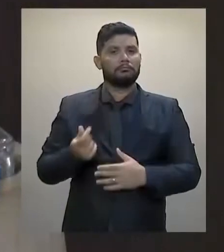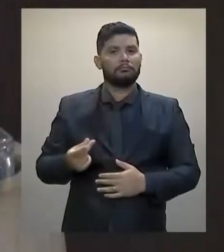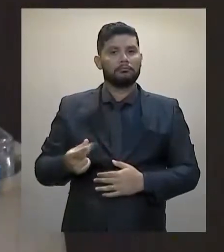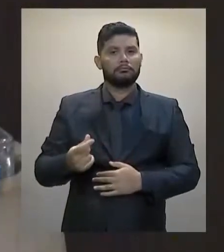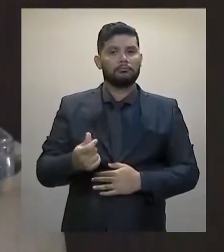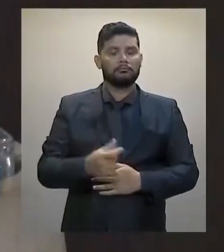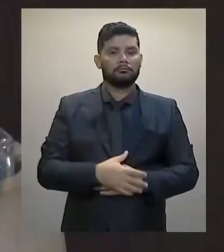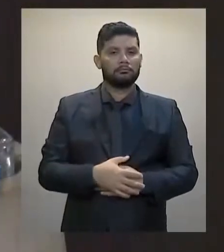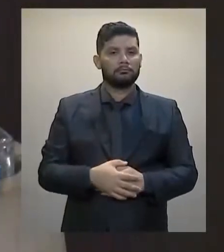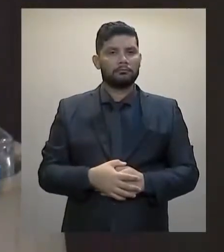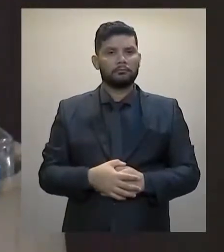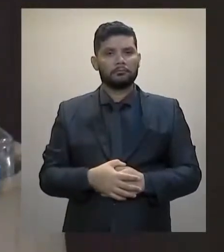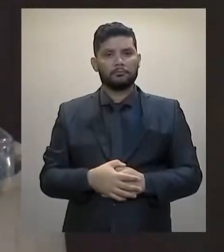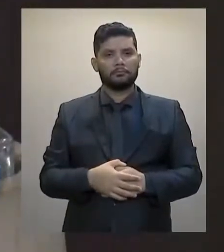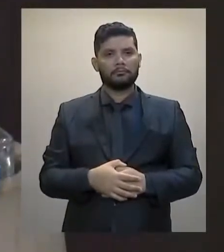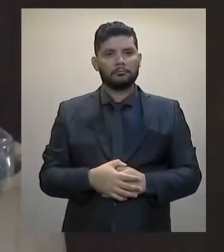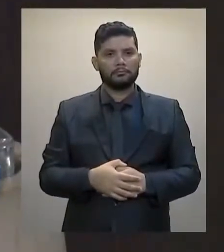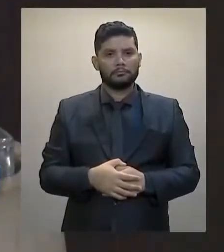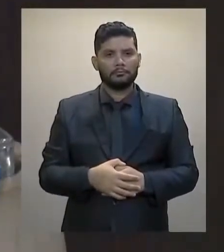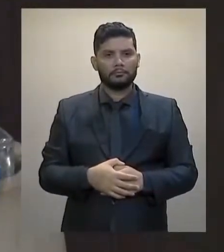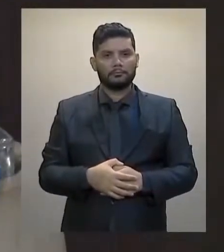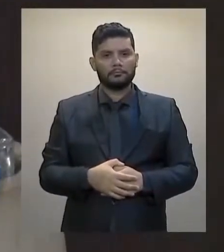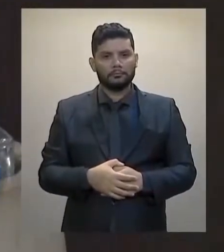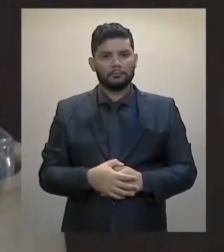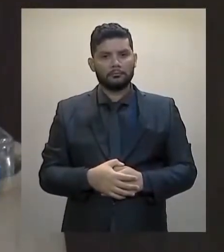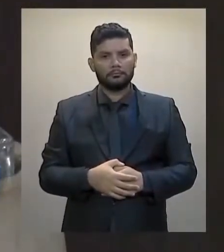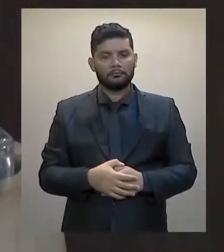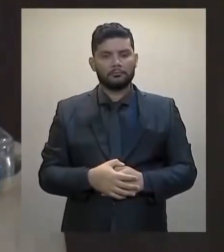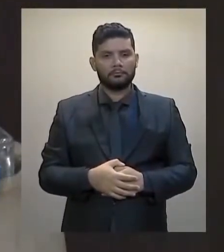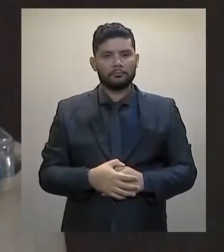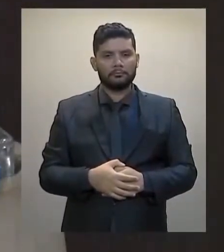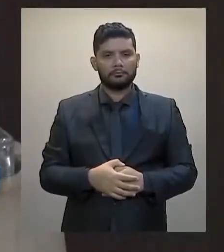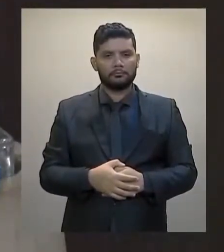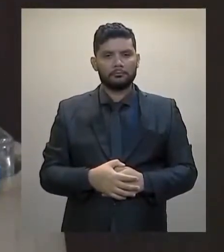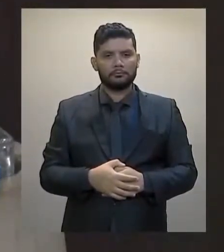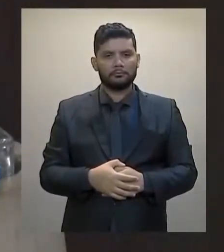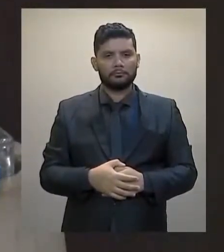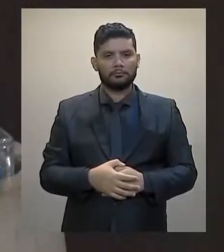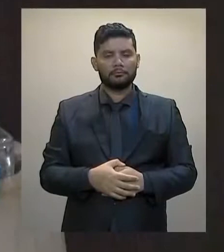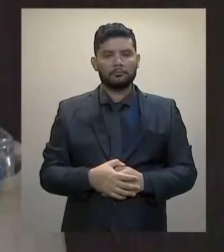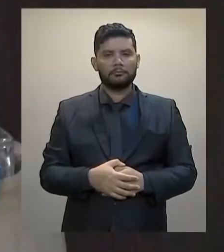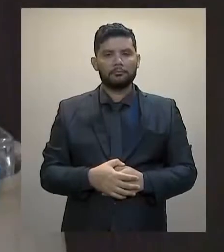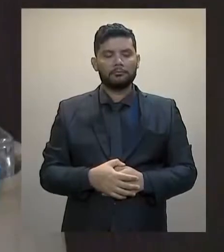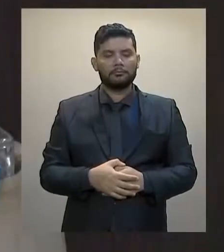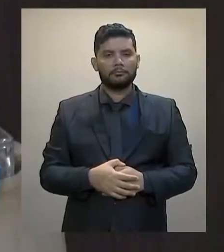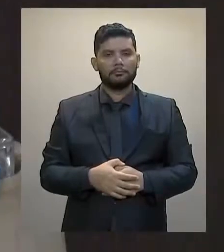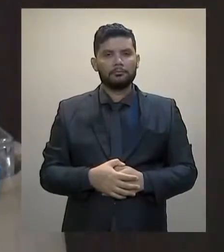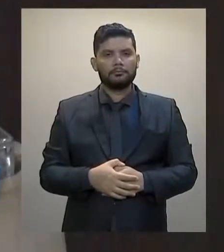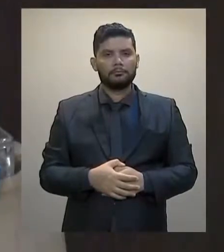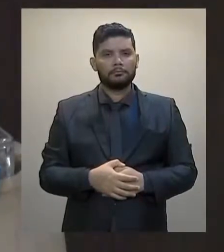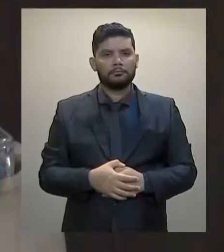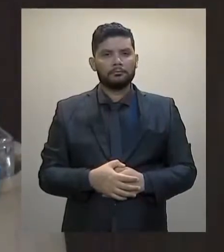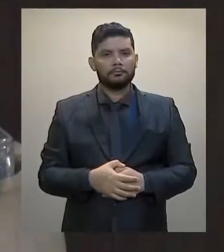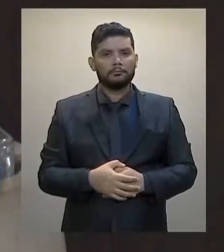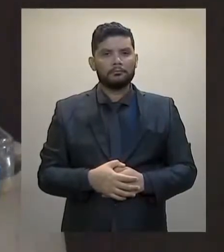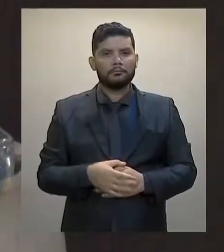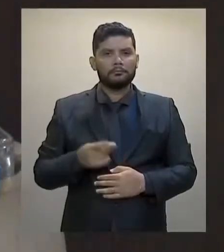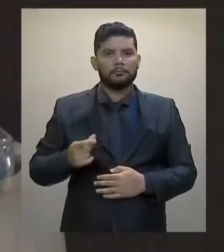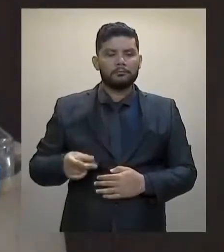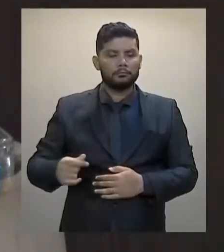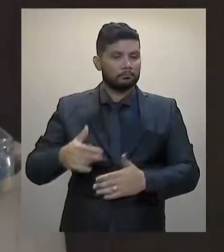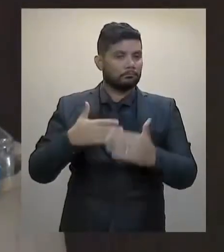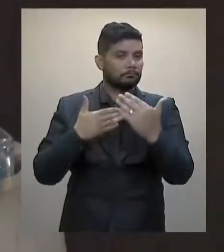razão do mandato eletivo para o qual fui eleito. Eu queria começar a partir disso. A estabilidade do servidor